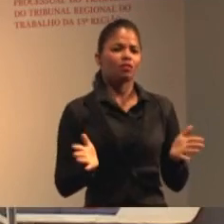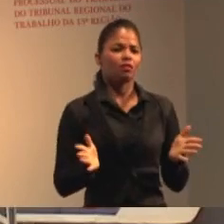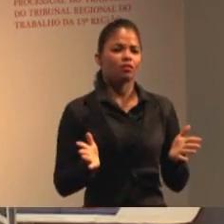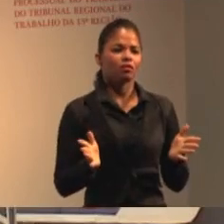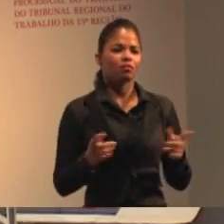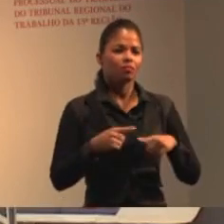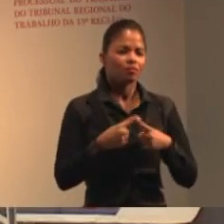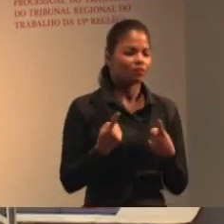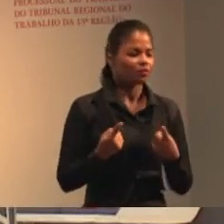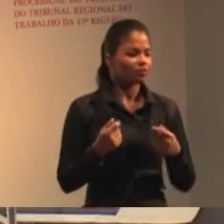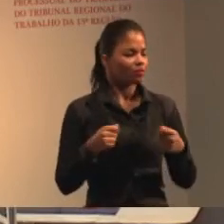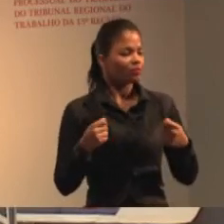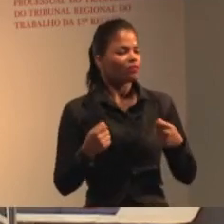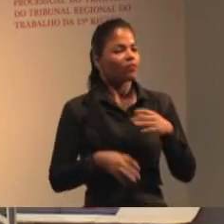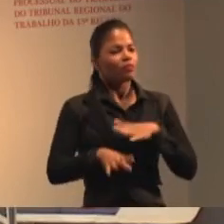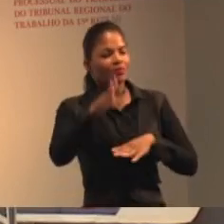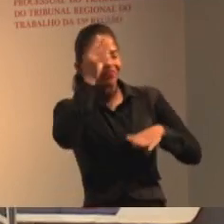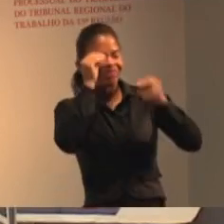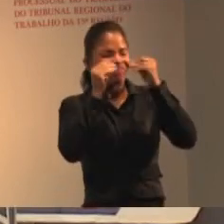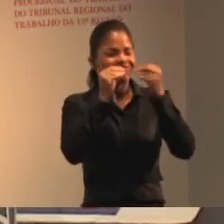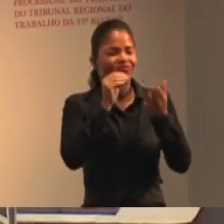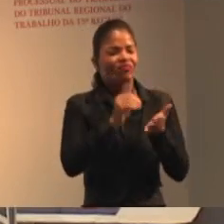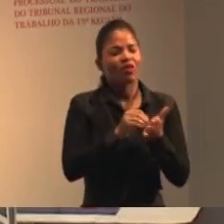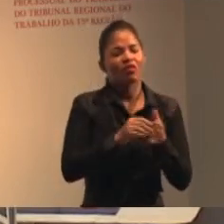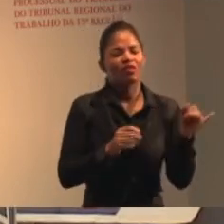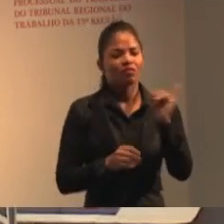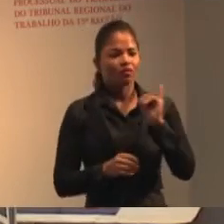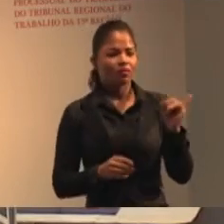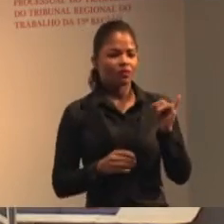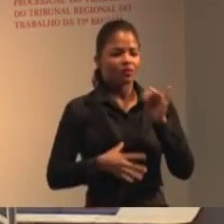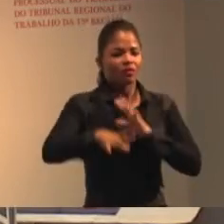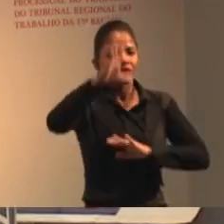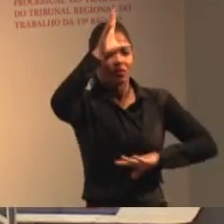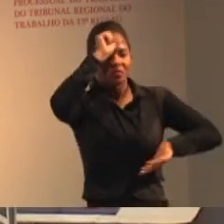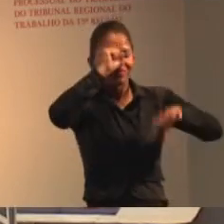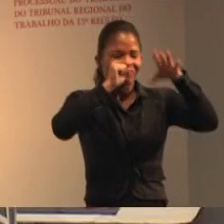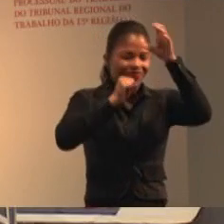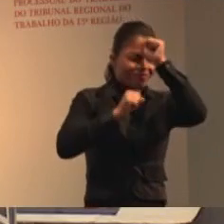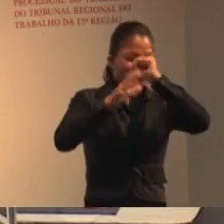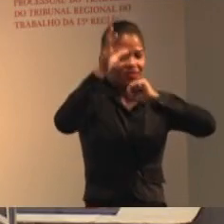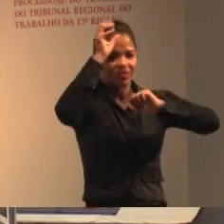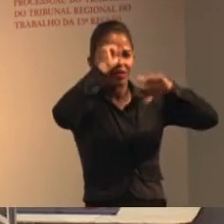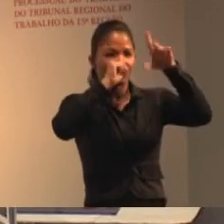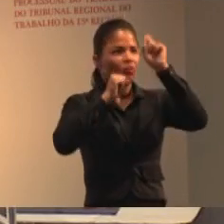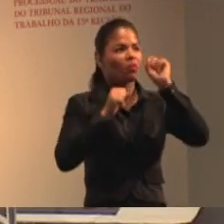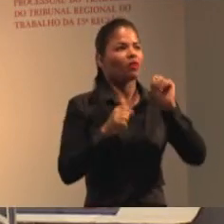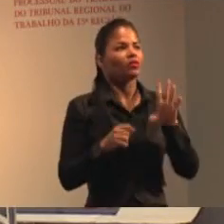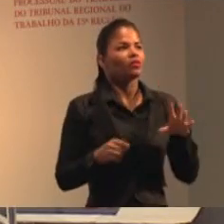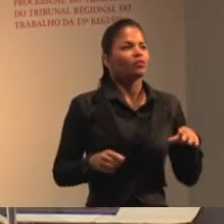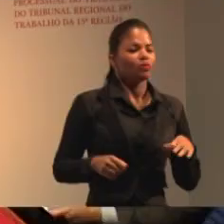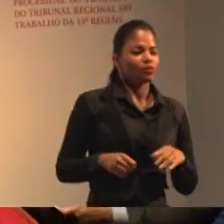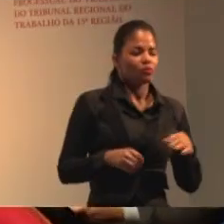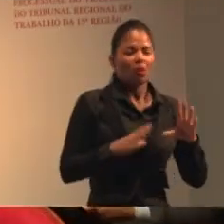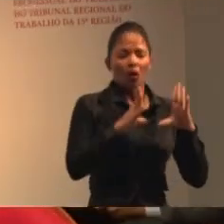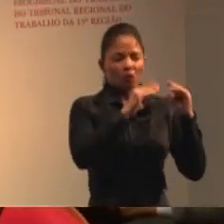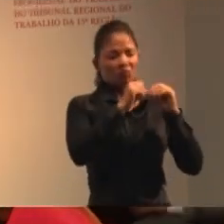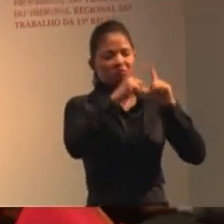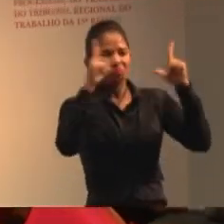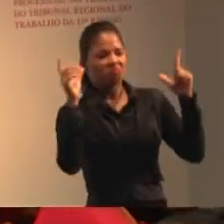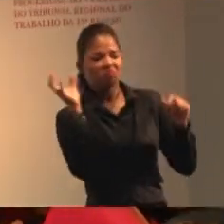mas absorvendo desinformação. Aprendizado não é algo que se adquira do dia para a noite.